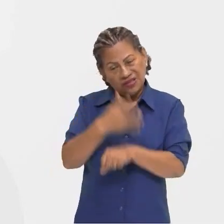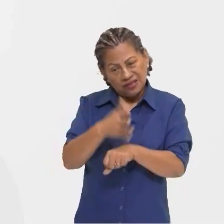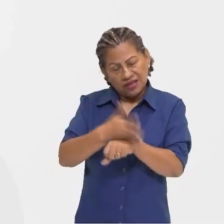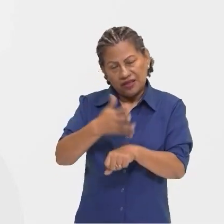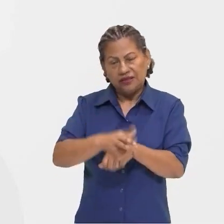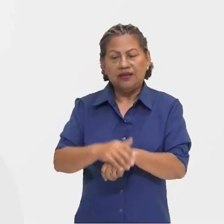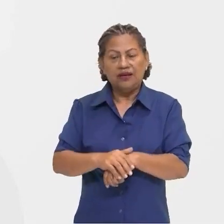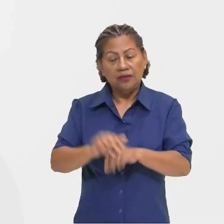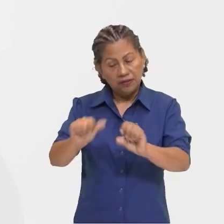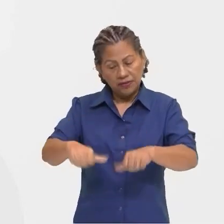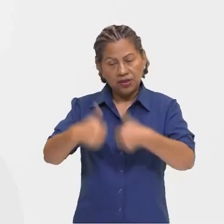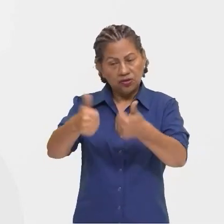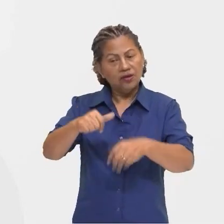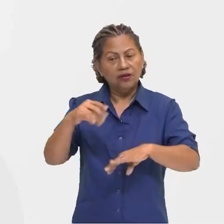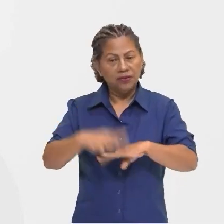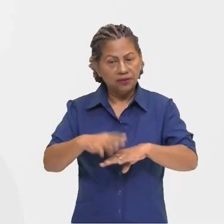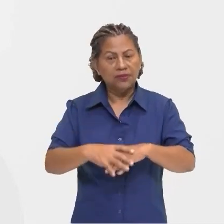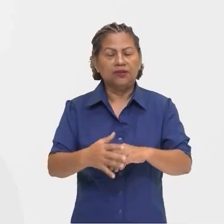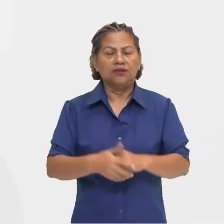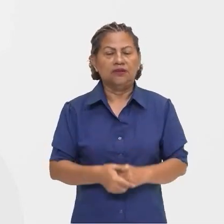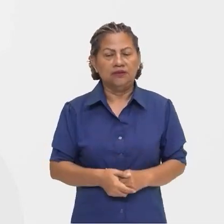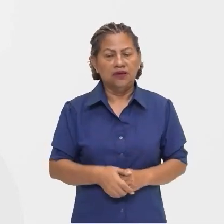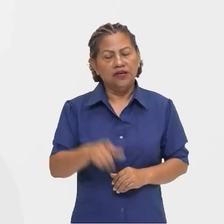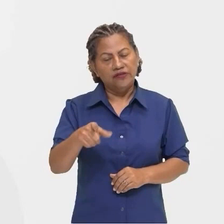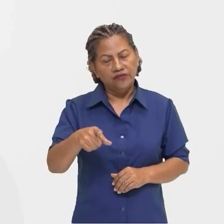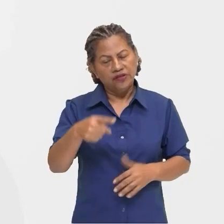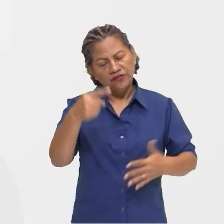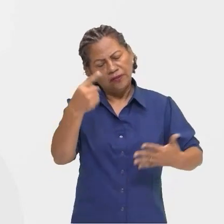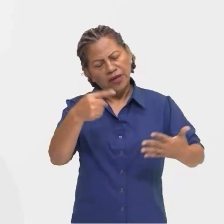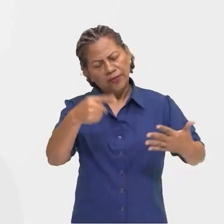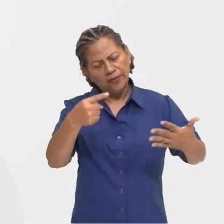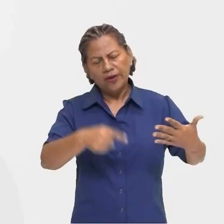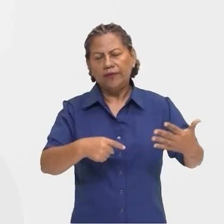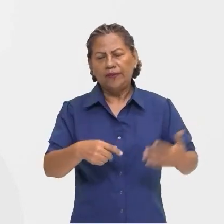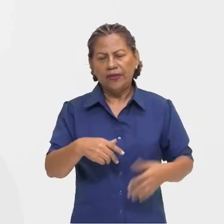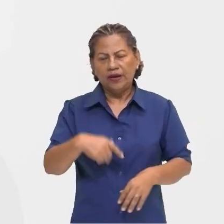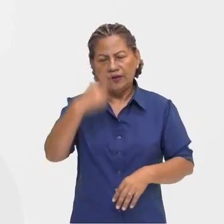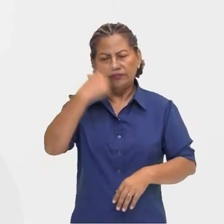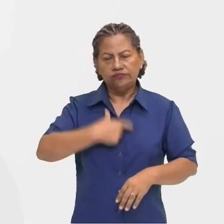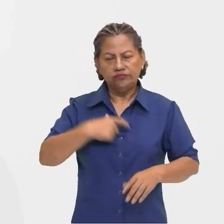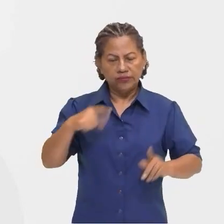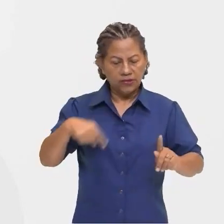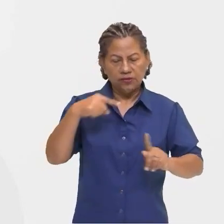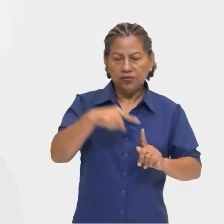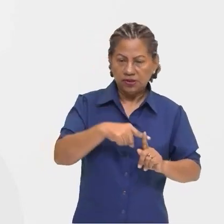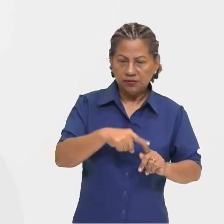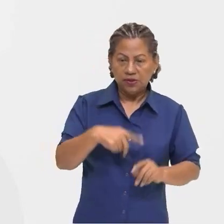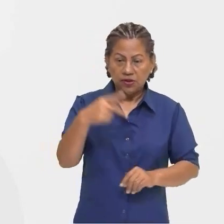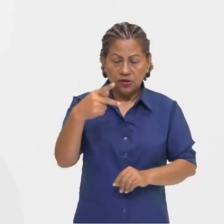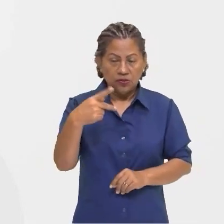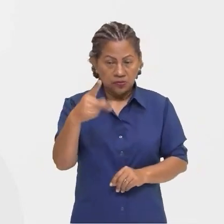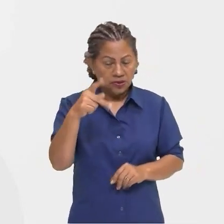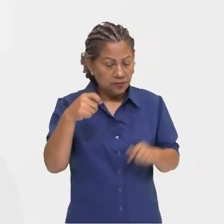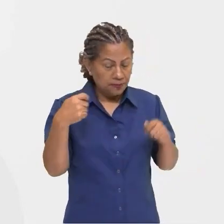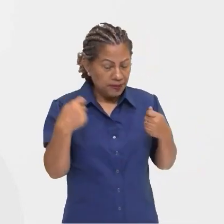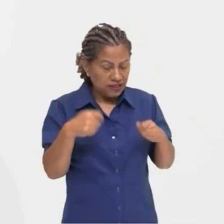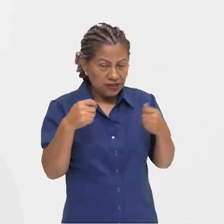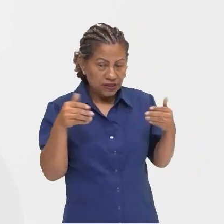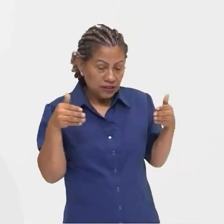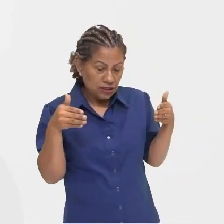vai observando os seus objetivos. É muito importante você focar naquilo que